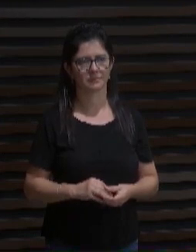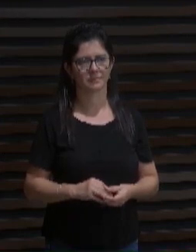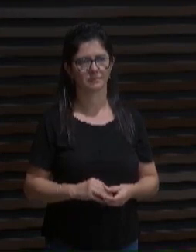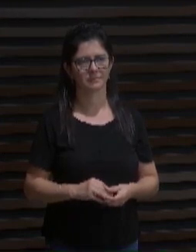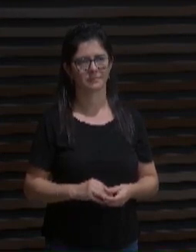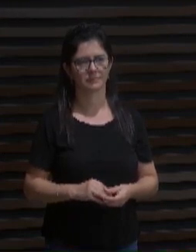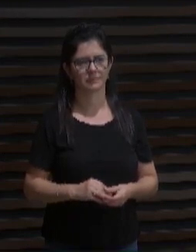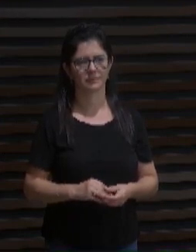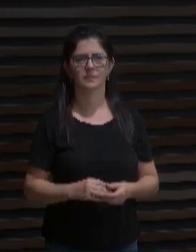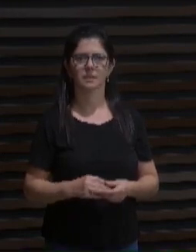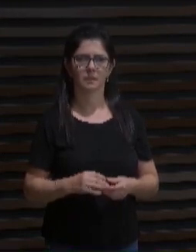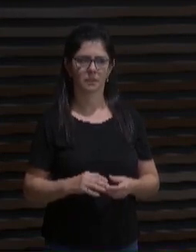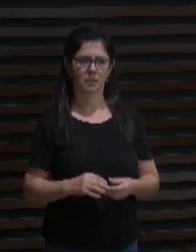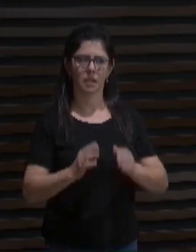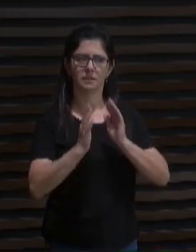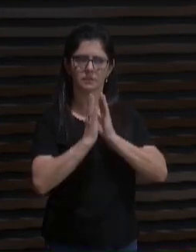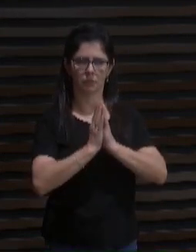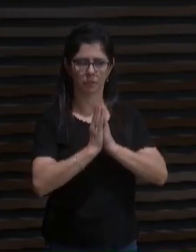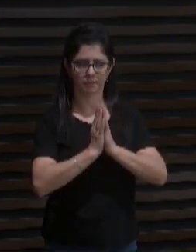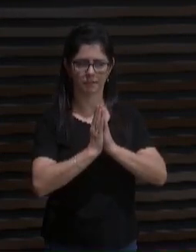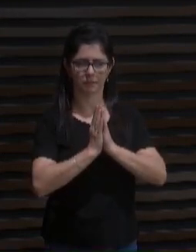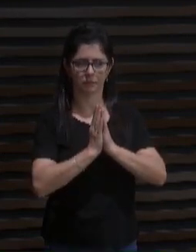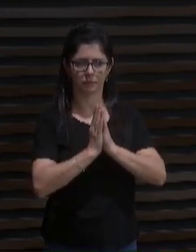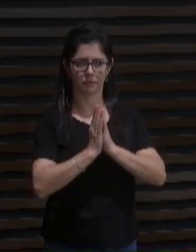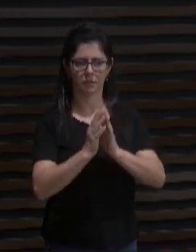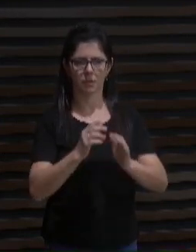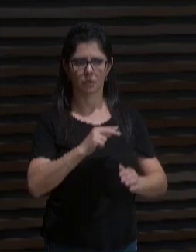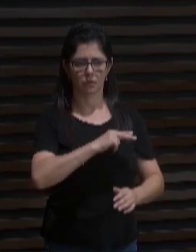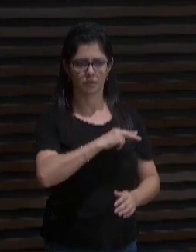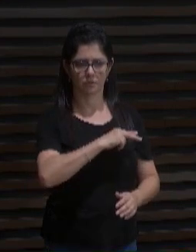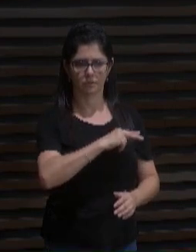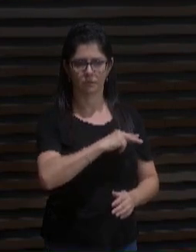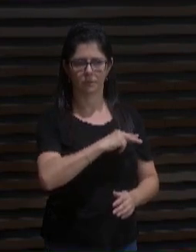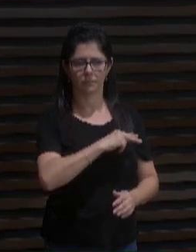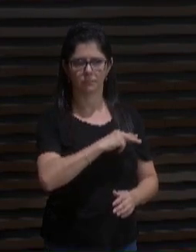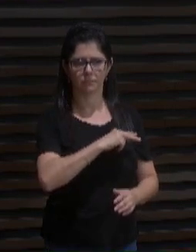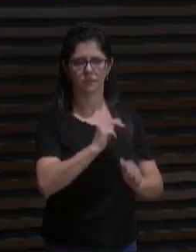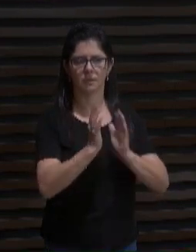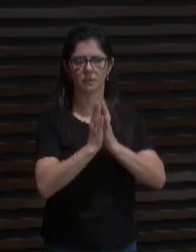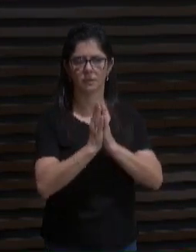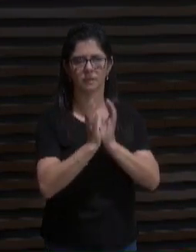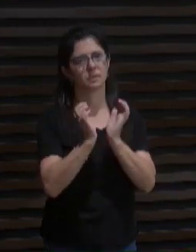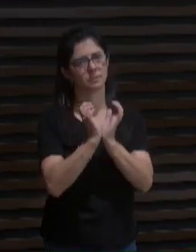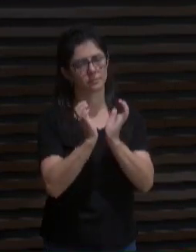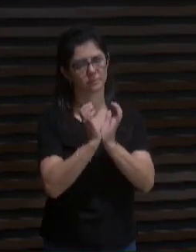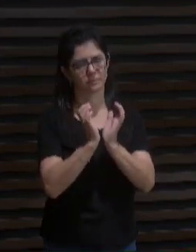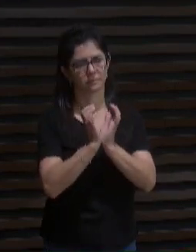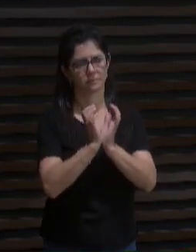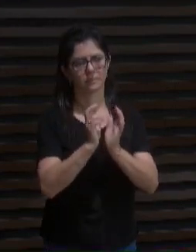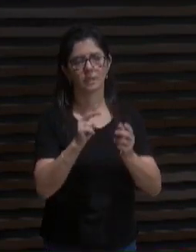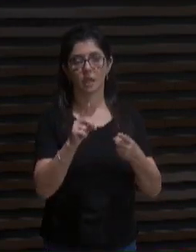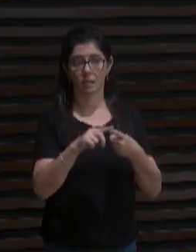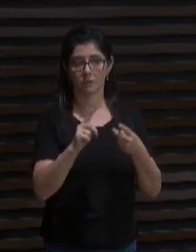Existe a oração individual e a coletiva. As duas maneiras devem expressar